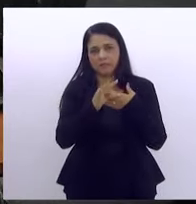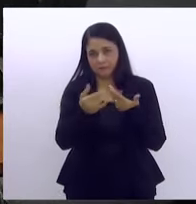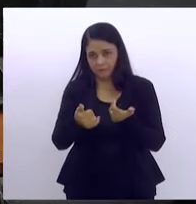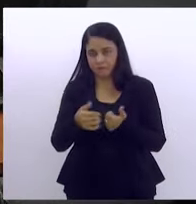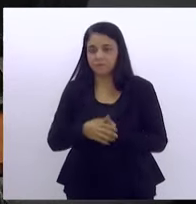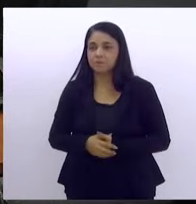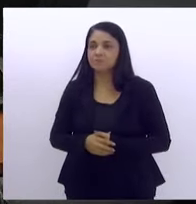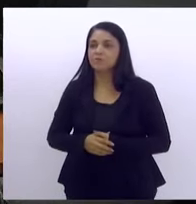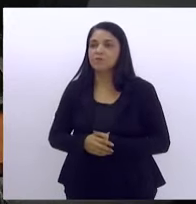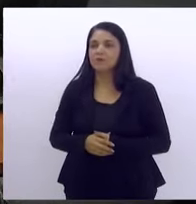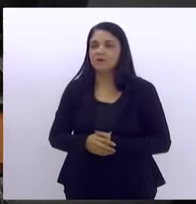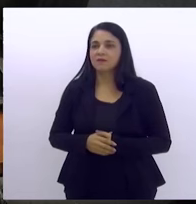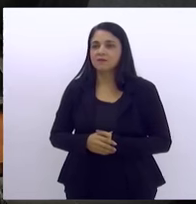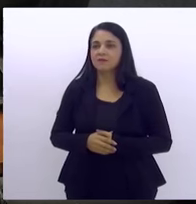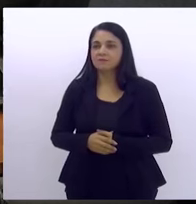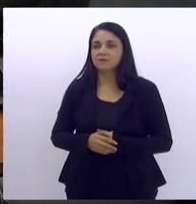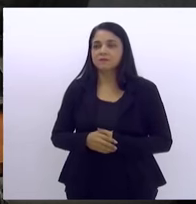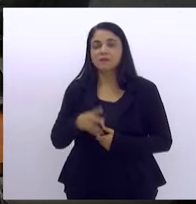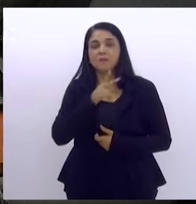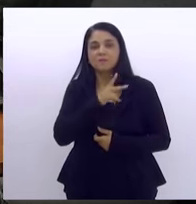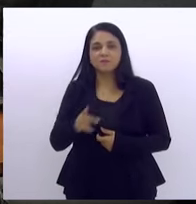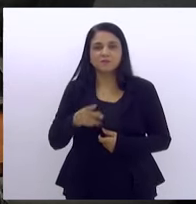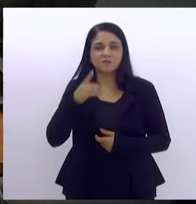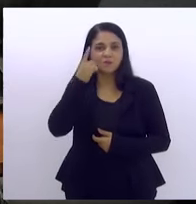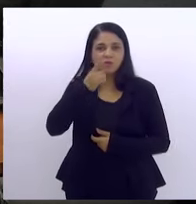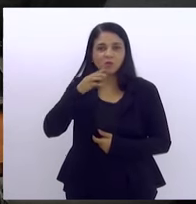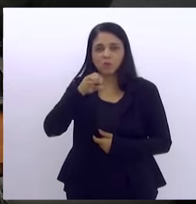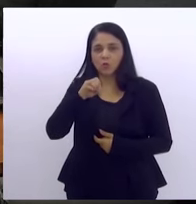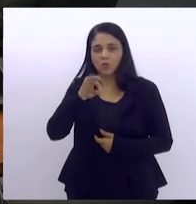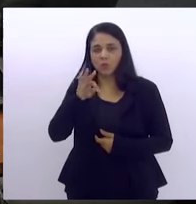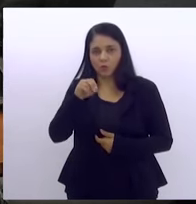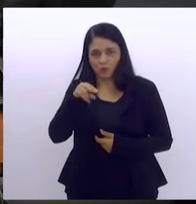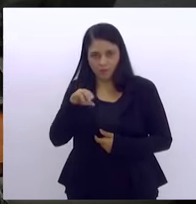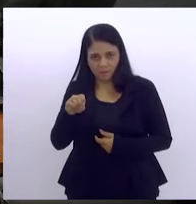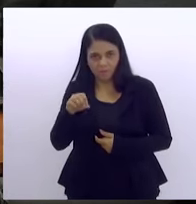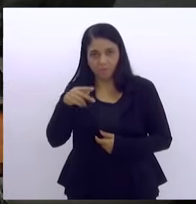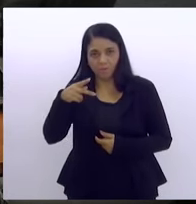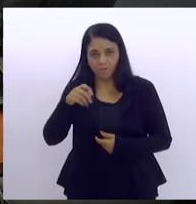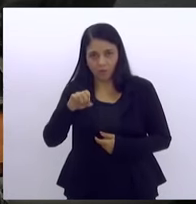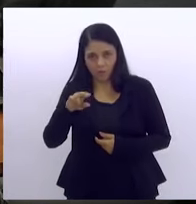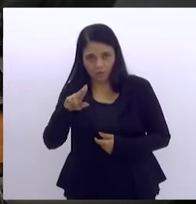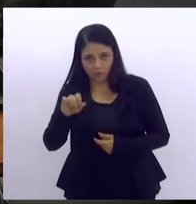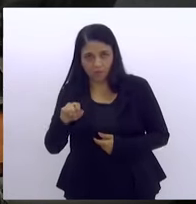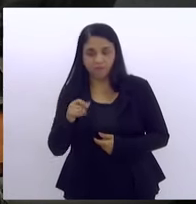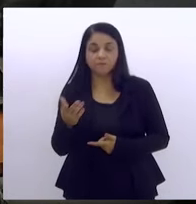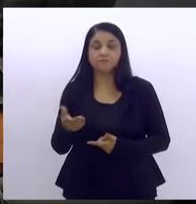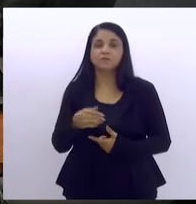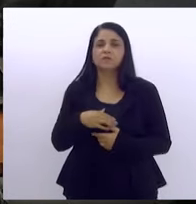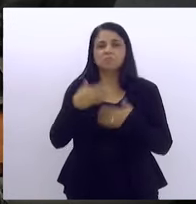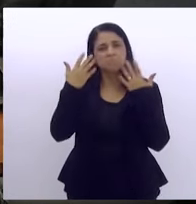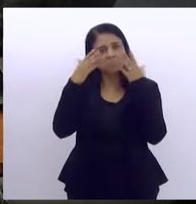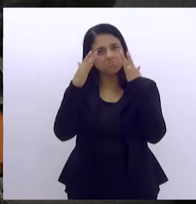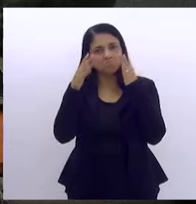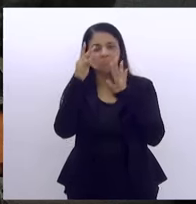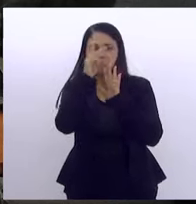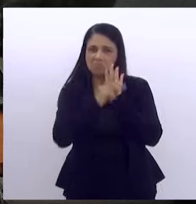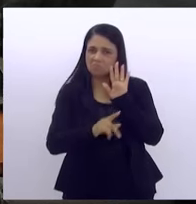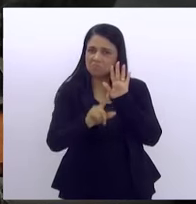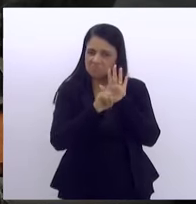Presidente. Deputado Antônio de Paula. Eu quero parabenizar a Vossa Excelência por esse